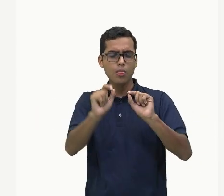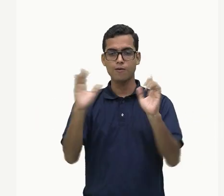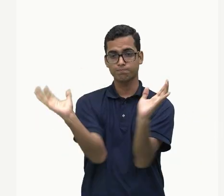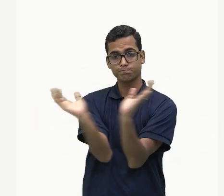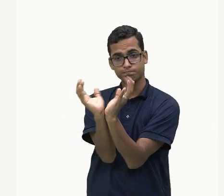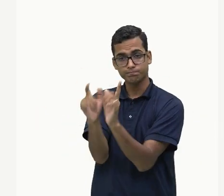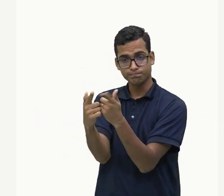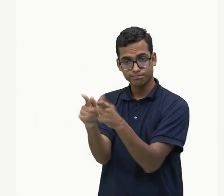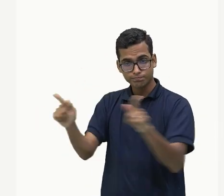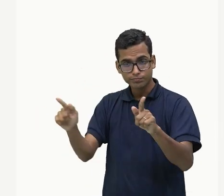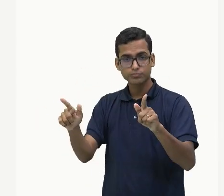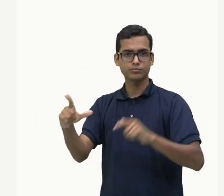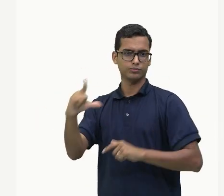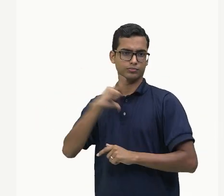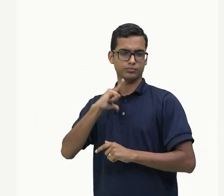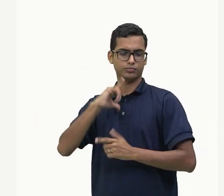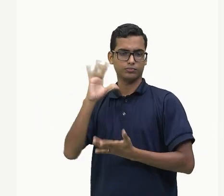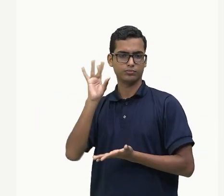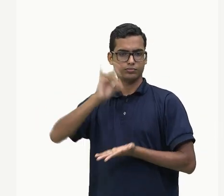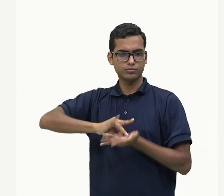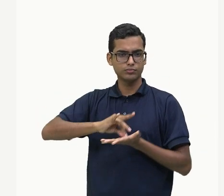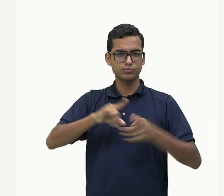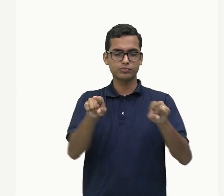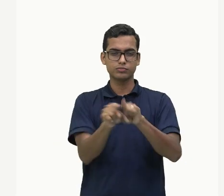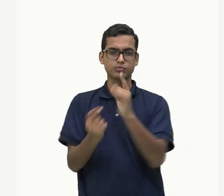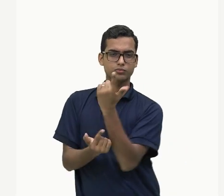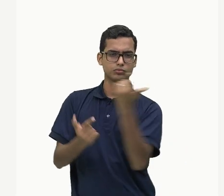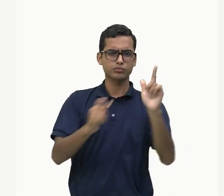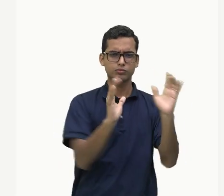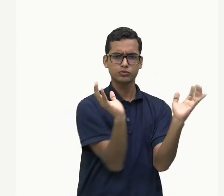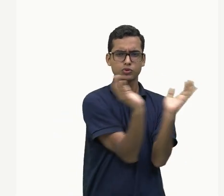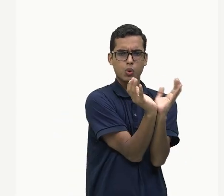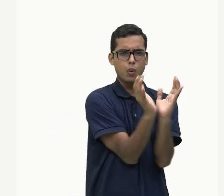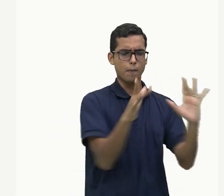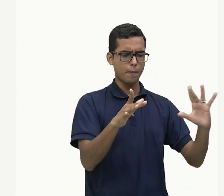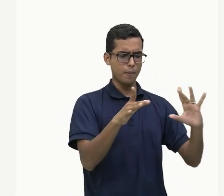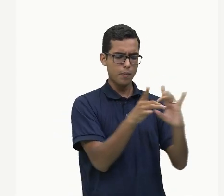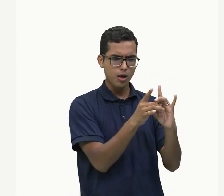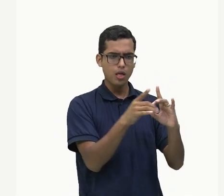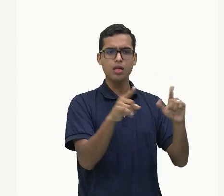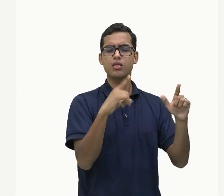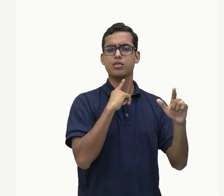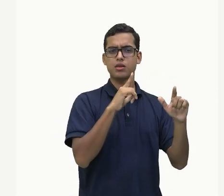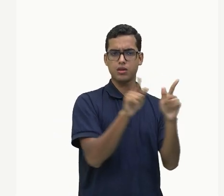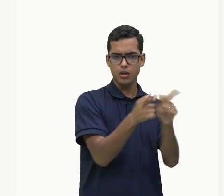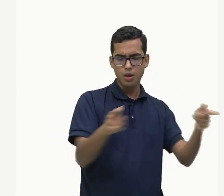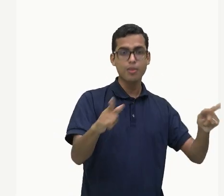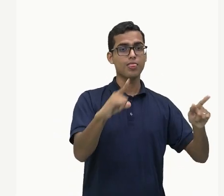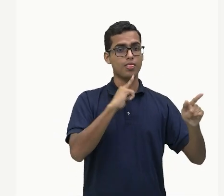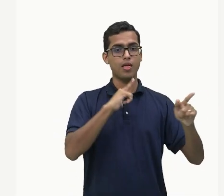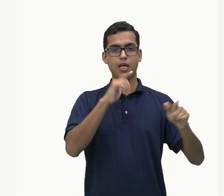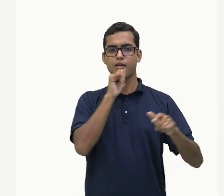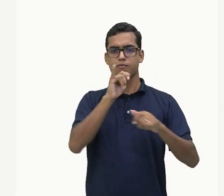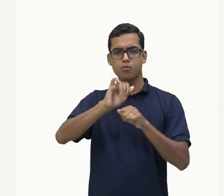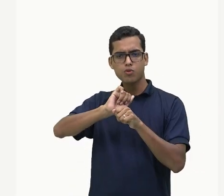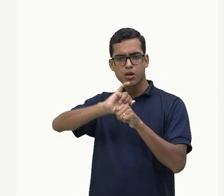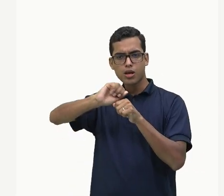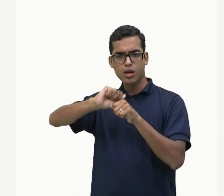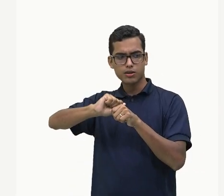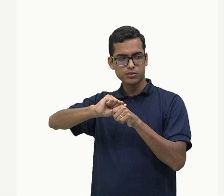que assume esse papel. Mas outras classes gramaticais assumem essa função, como advérbios, por exemplo, a depender do contexto.